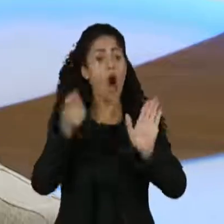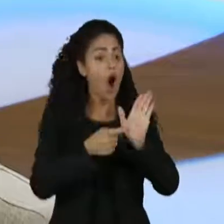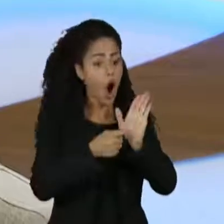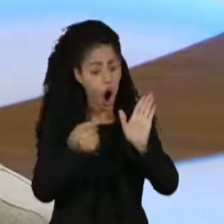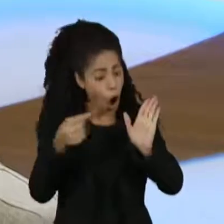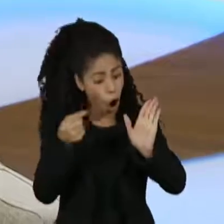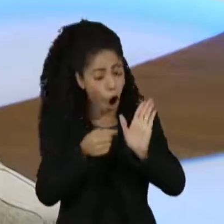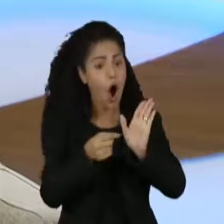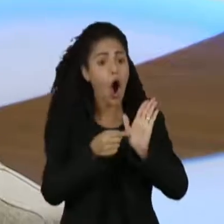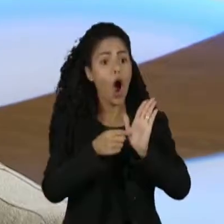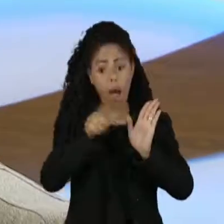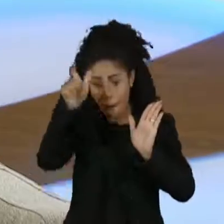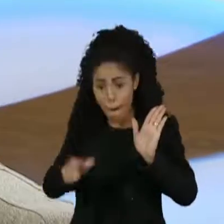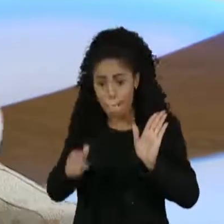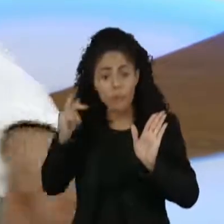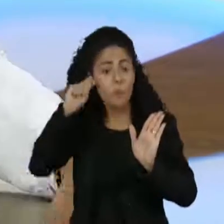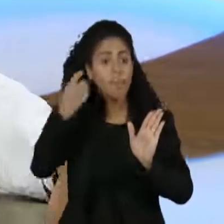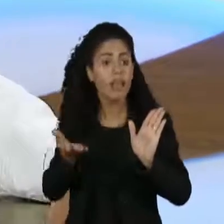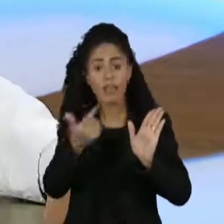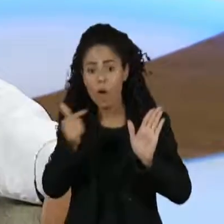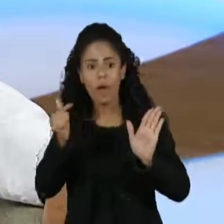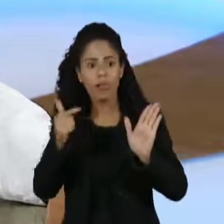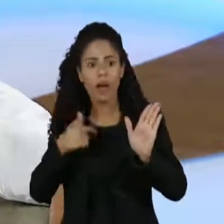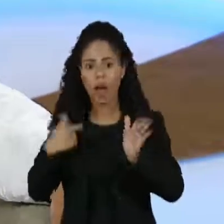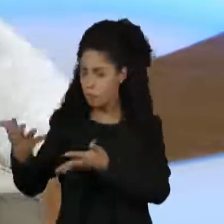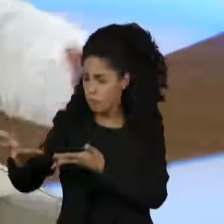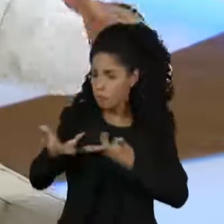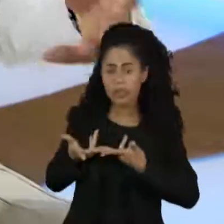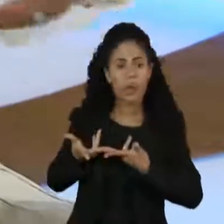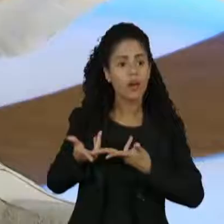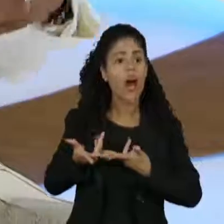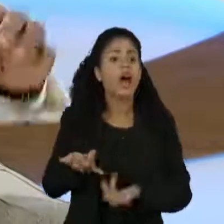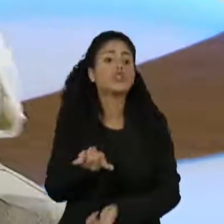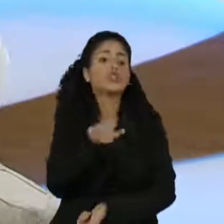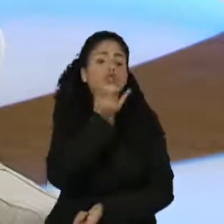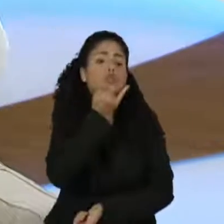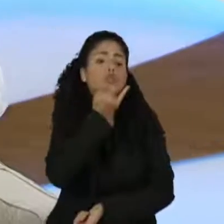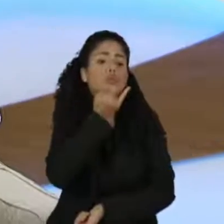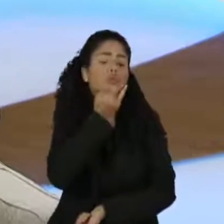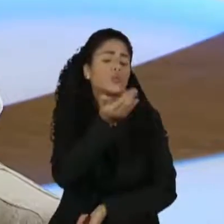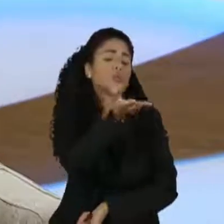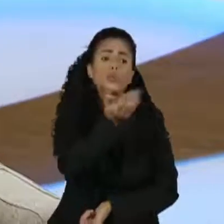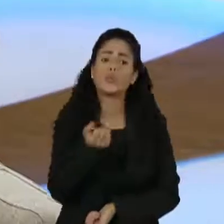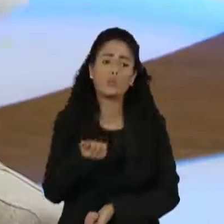Machado de Assis tem que ser um negro, não pode ser o branco fazendo. Aí me chamaram para pedir desculpas,